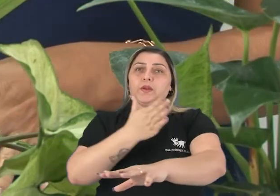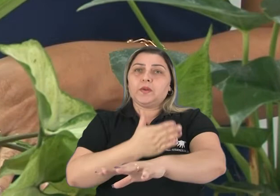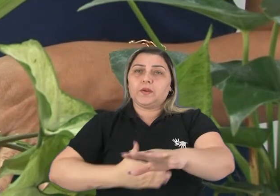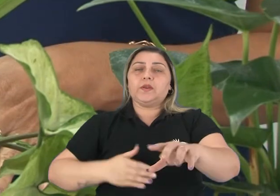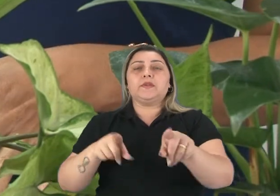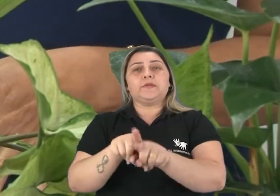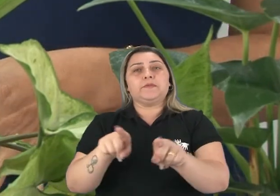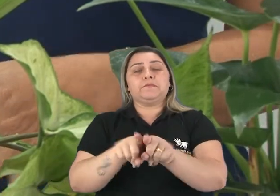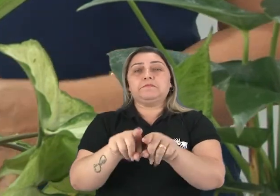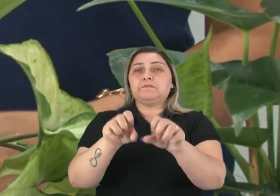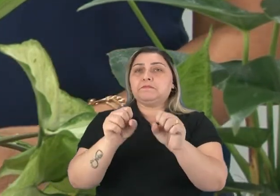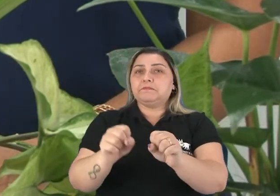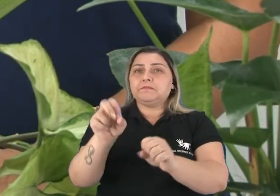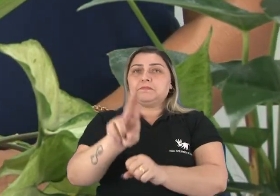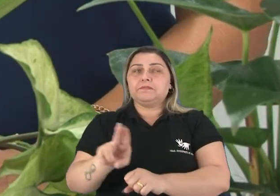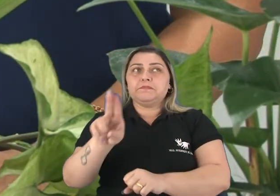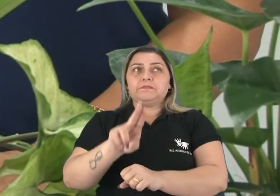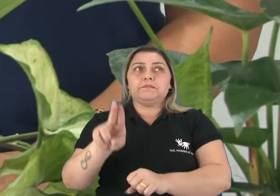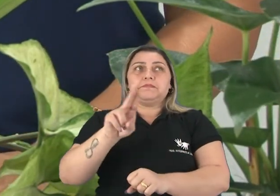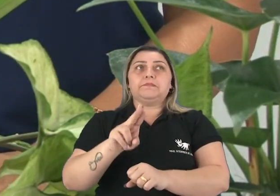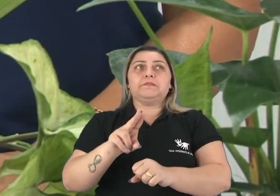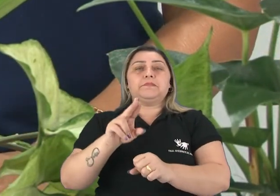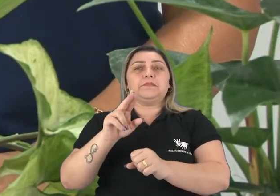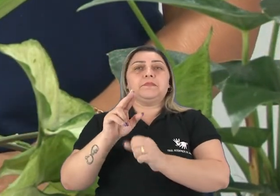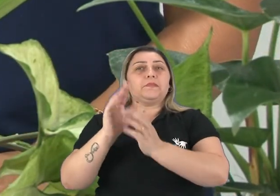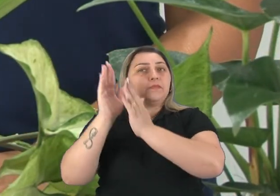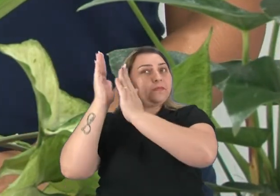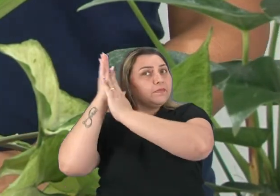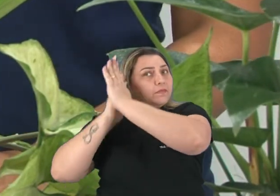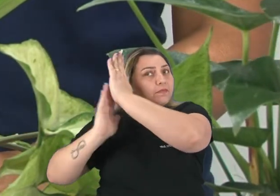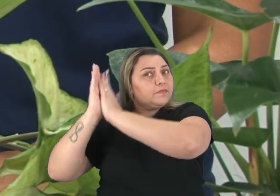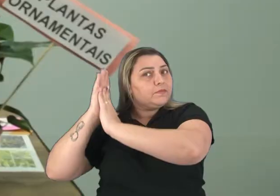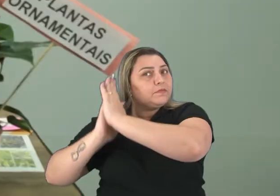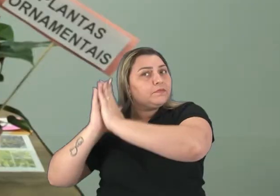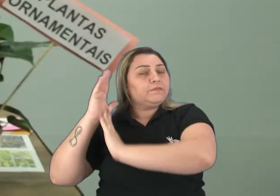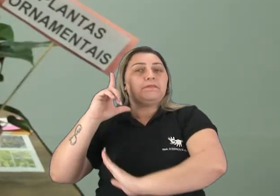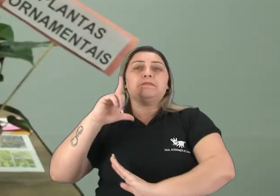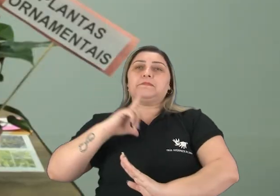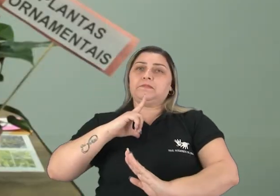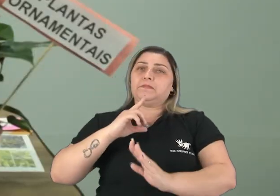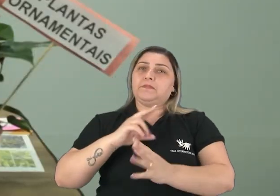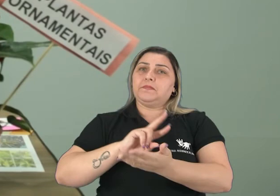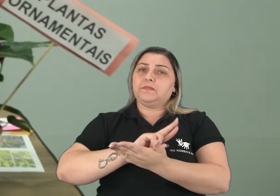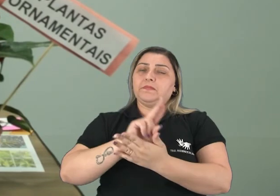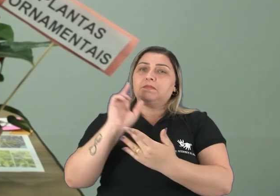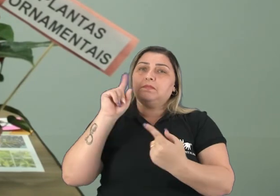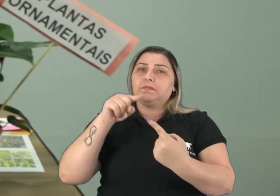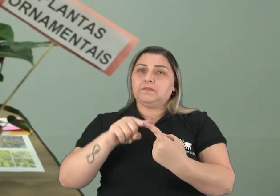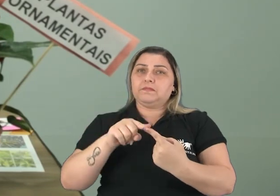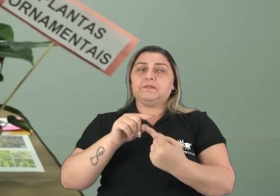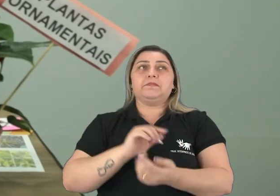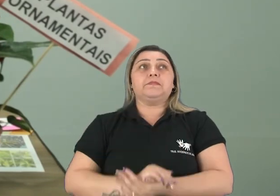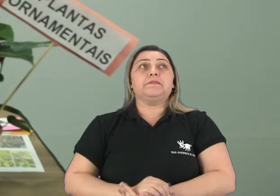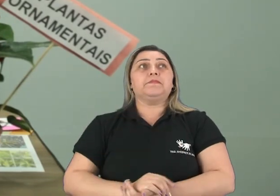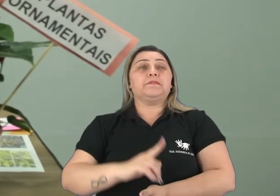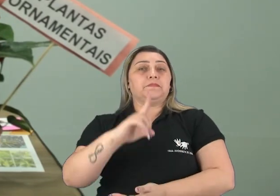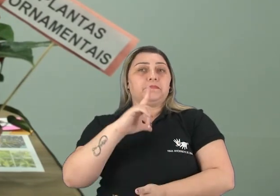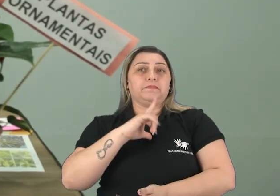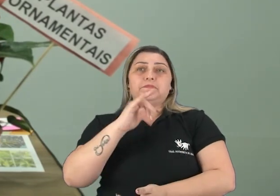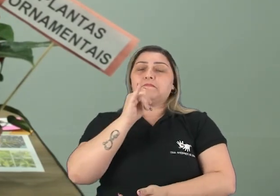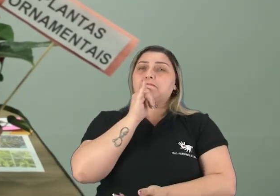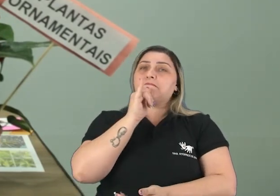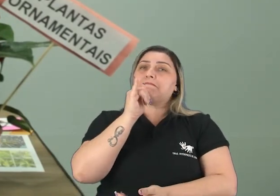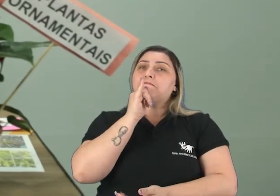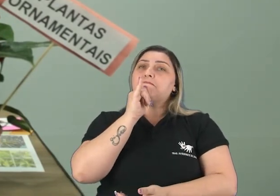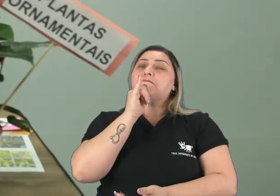Ela também pode ser usada para hidratar os cabelos. Tem muitas funções. Então, aqui nós temos o exemplo de